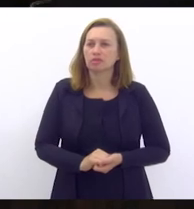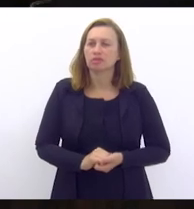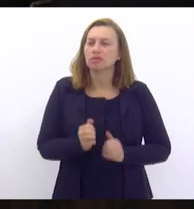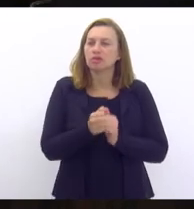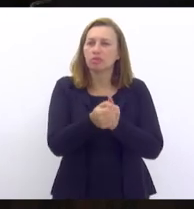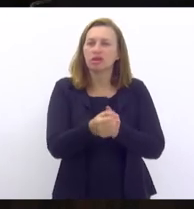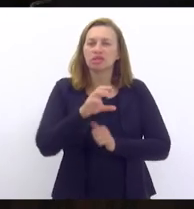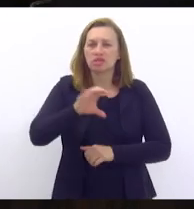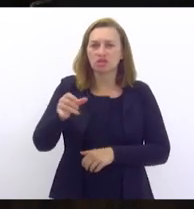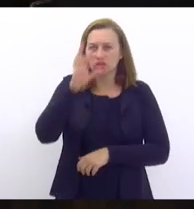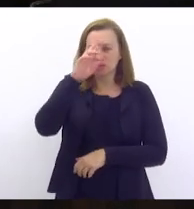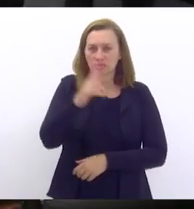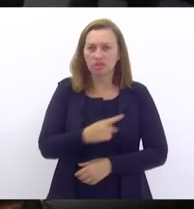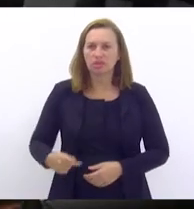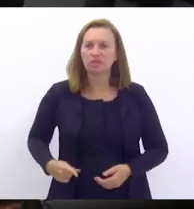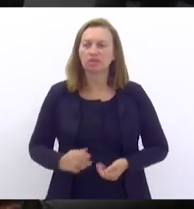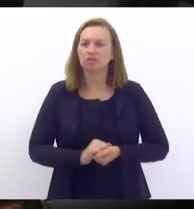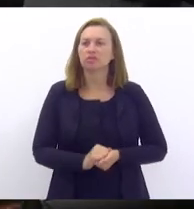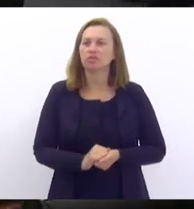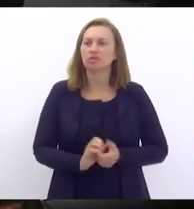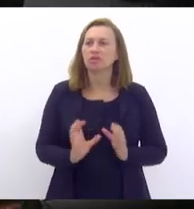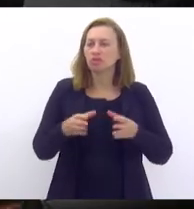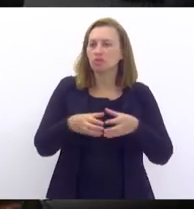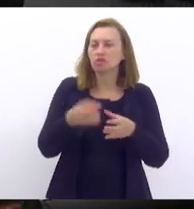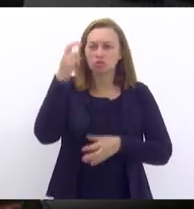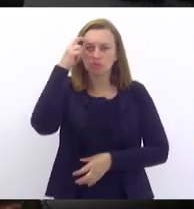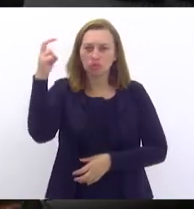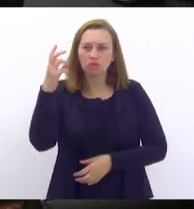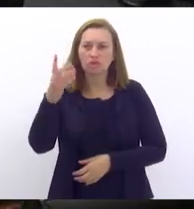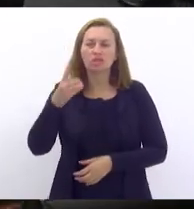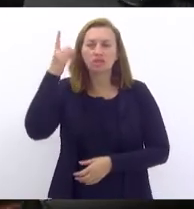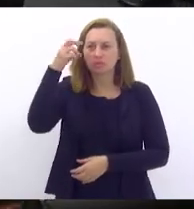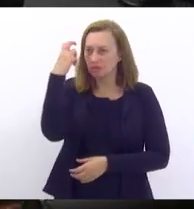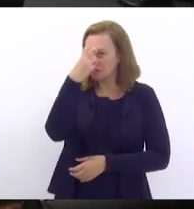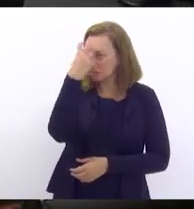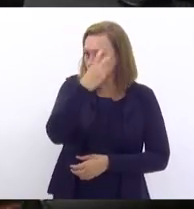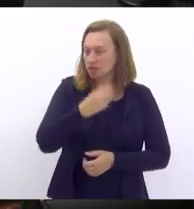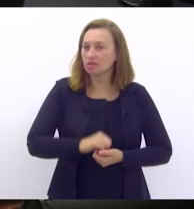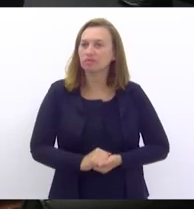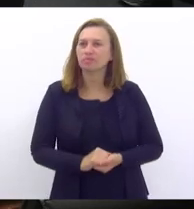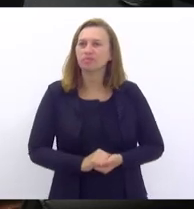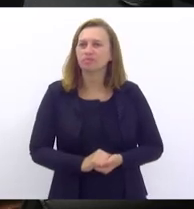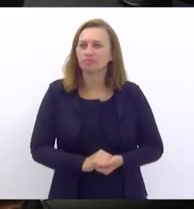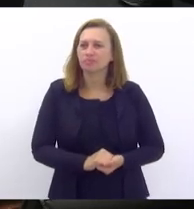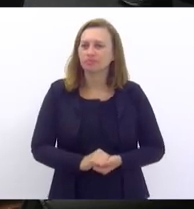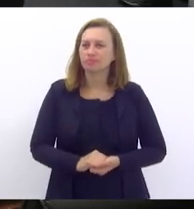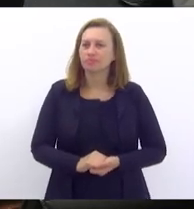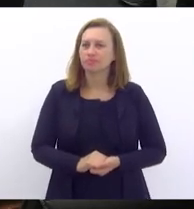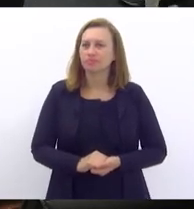Acompanhe a CCJ, presidente. Pela Comissão de Cultura, deputada Verônica Lima.